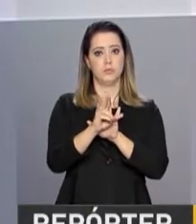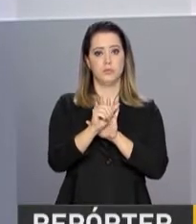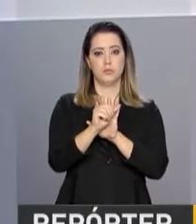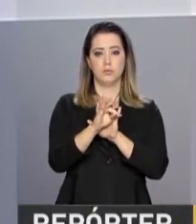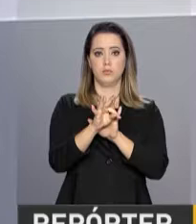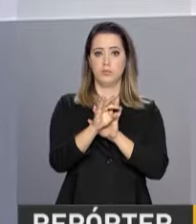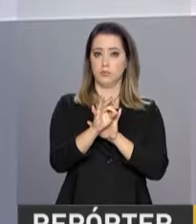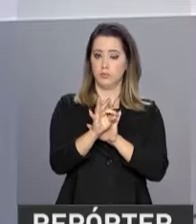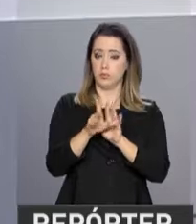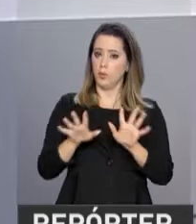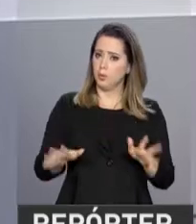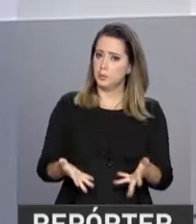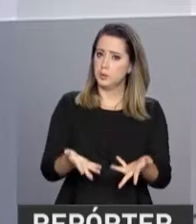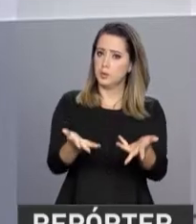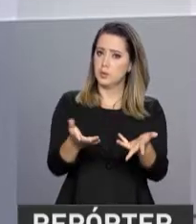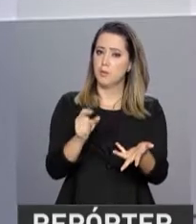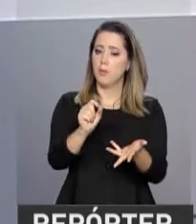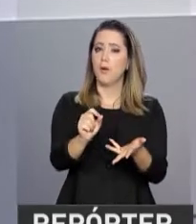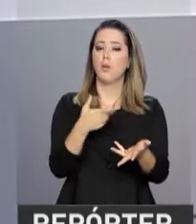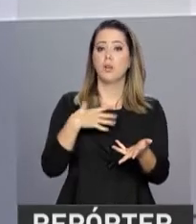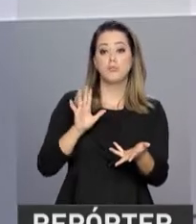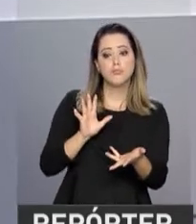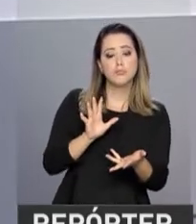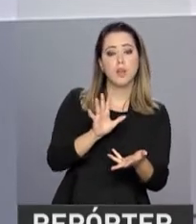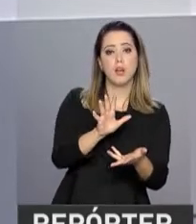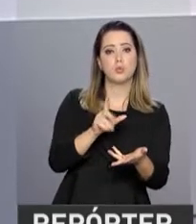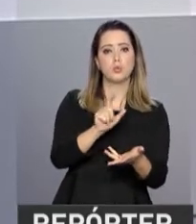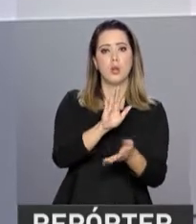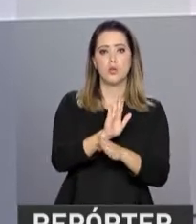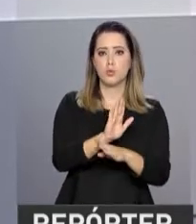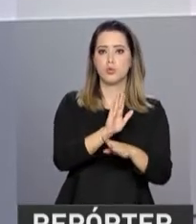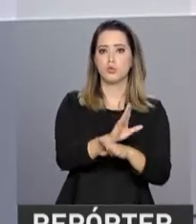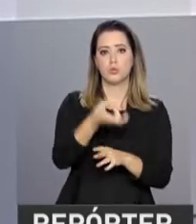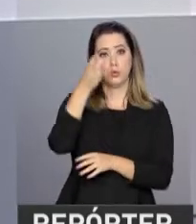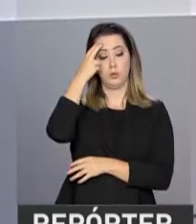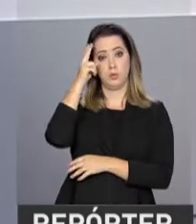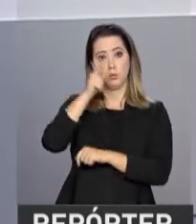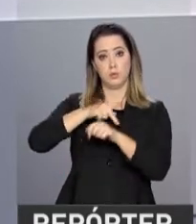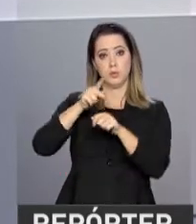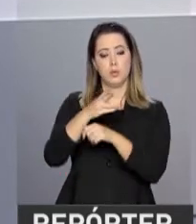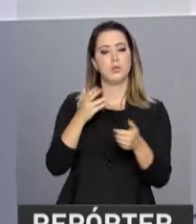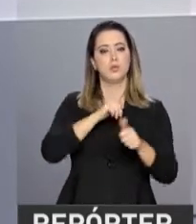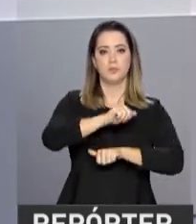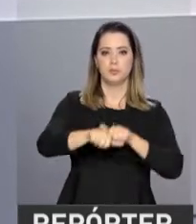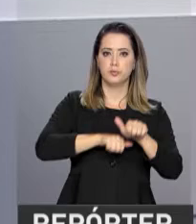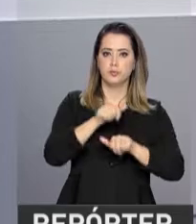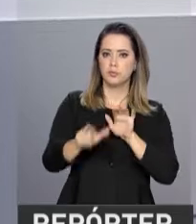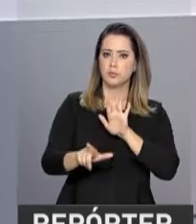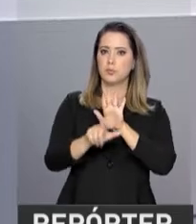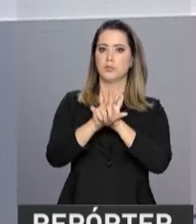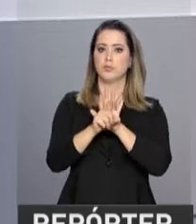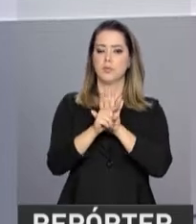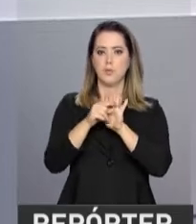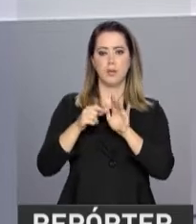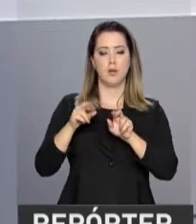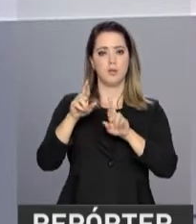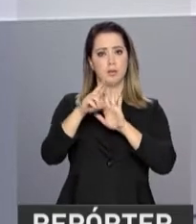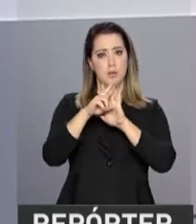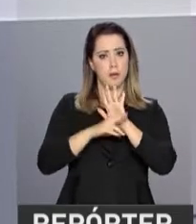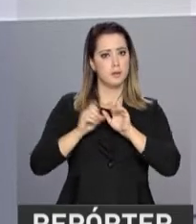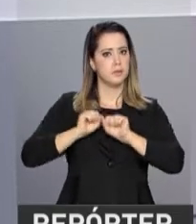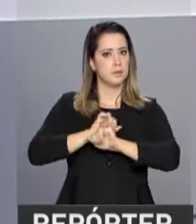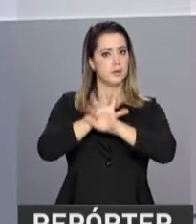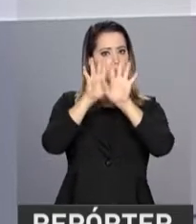mecanismo de incentivo à cultura no país hoje foram anunciadas mudanças nessa lei para deixar as regras mais claras menos